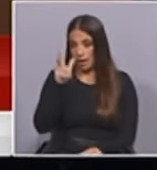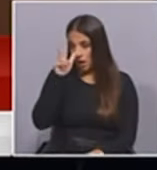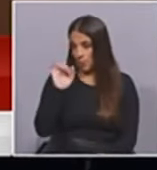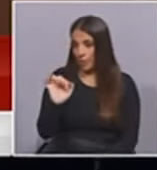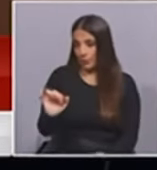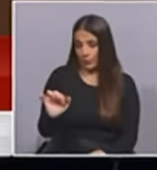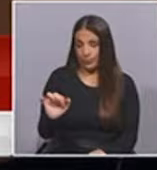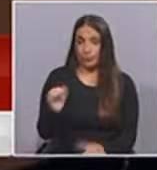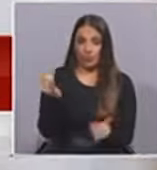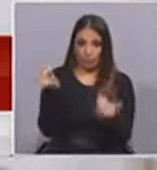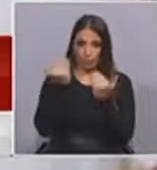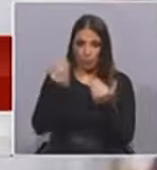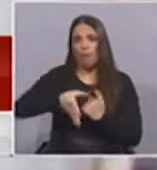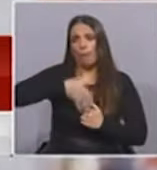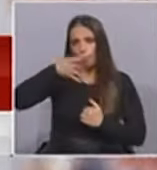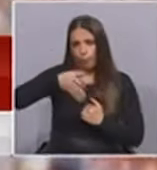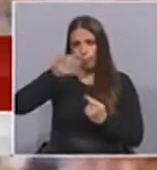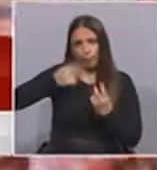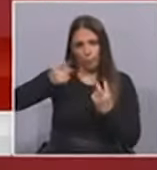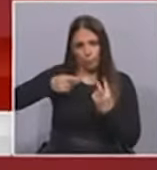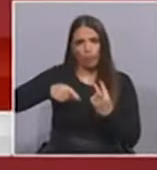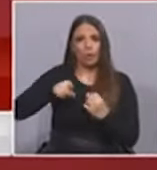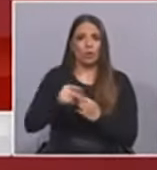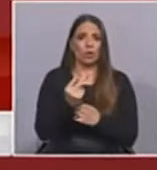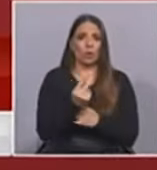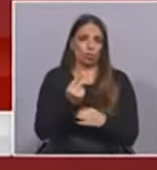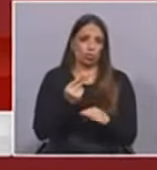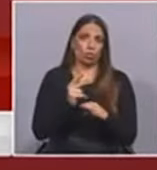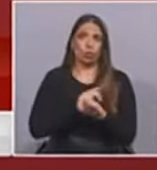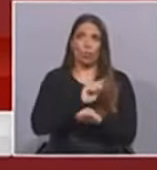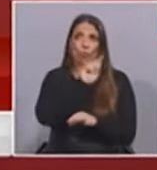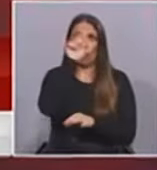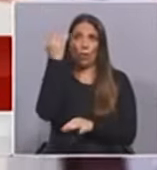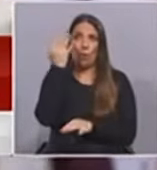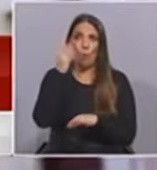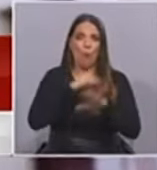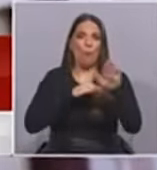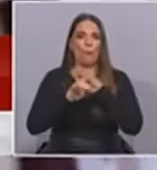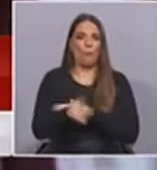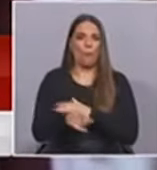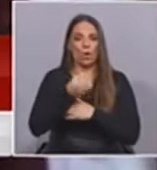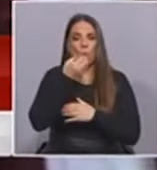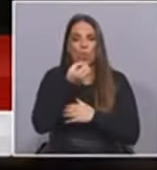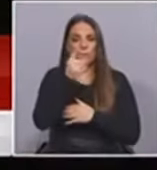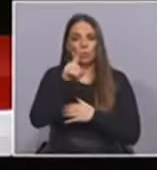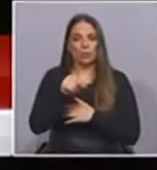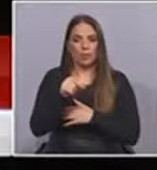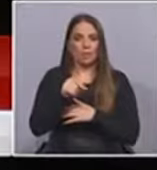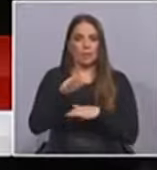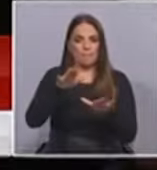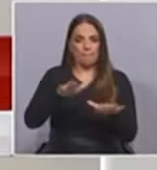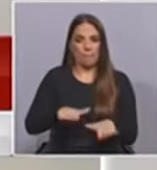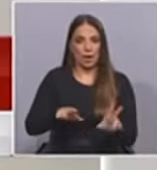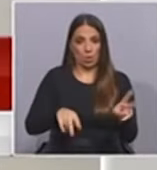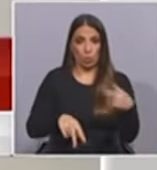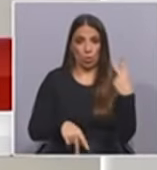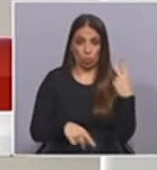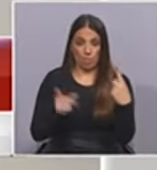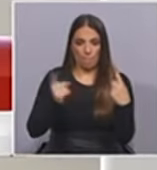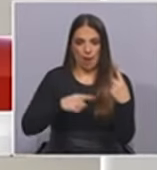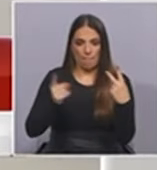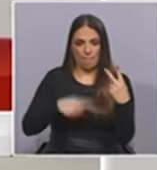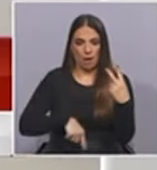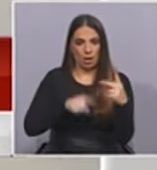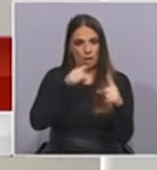carreira deu várias informações nomeadamente o que o casal tinha ido fazer ao Porto contou ainda que fizeram duas paragens durante a